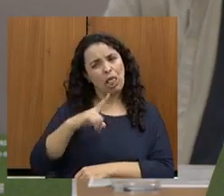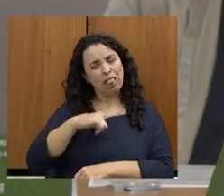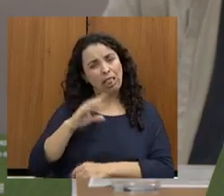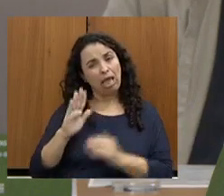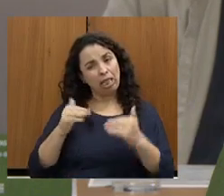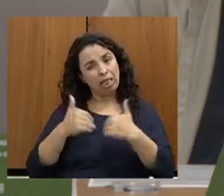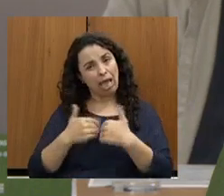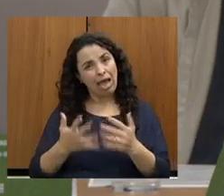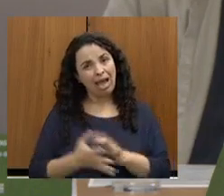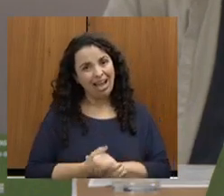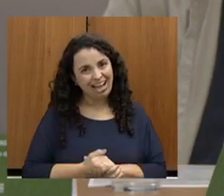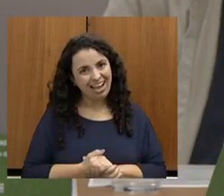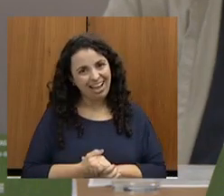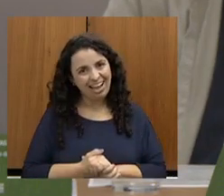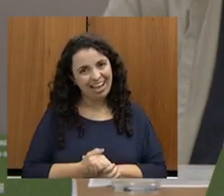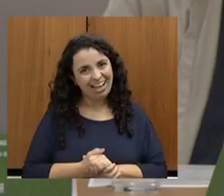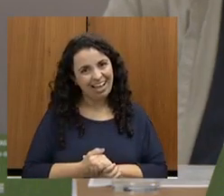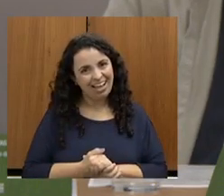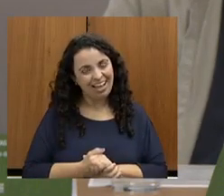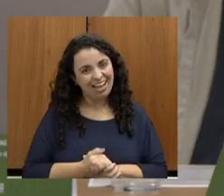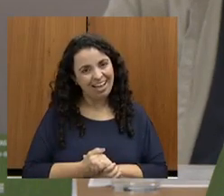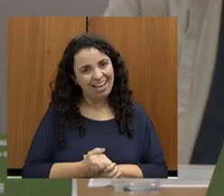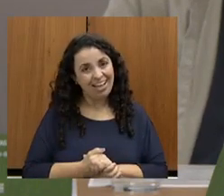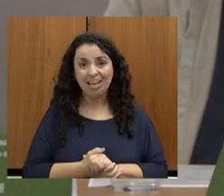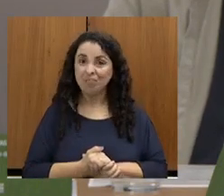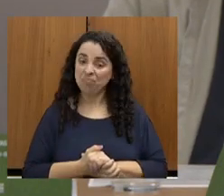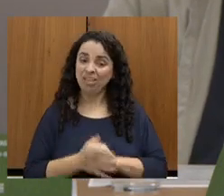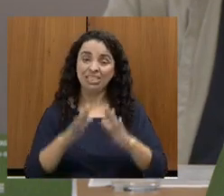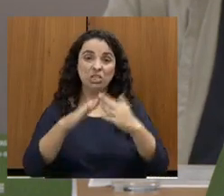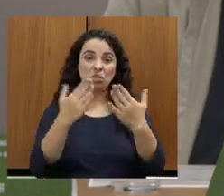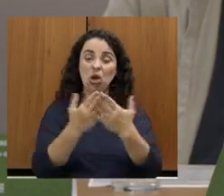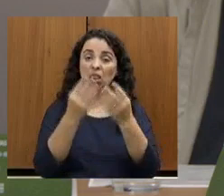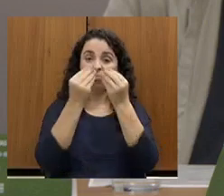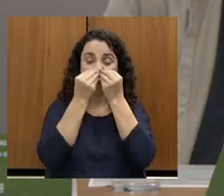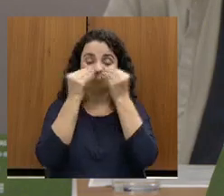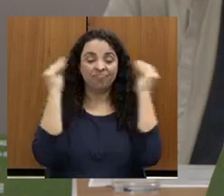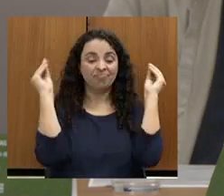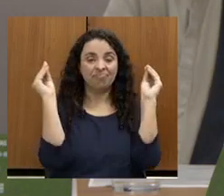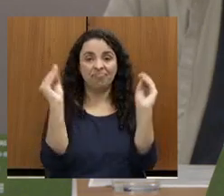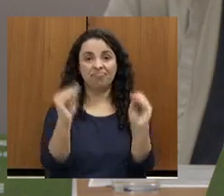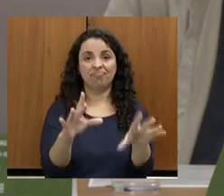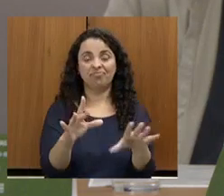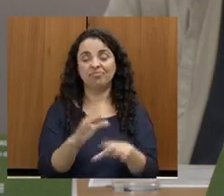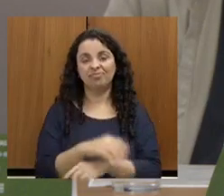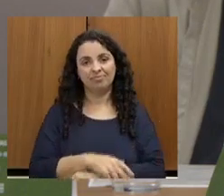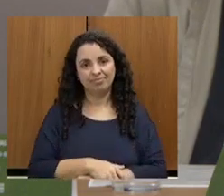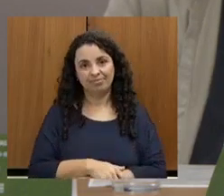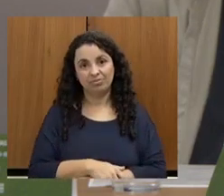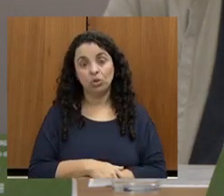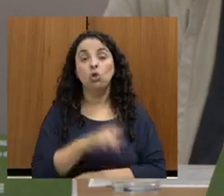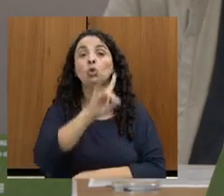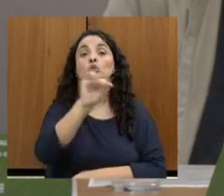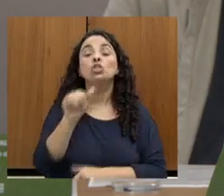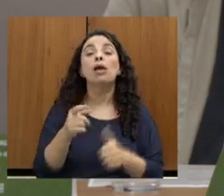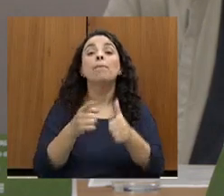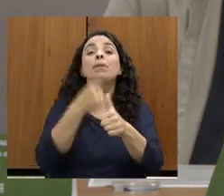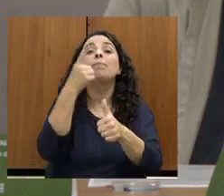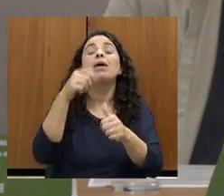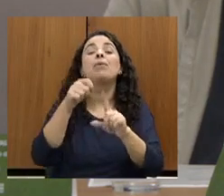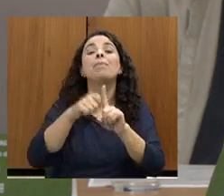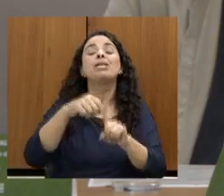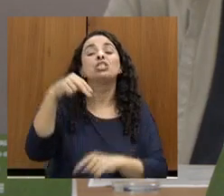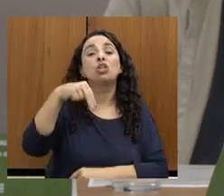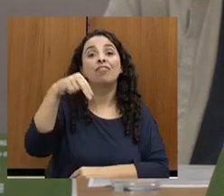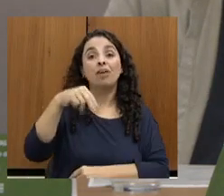foi ignorada. No dia 1º de novembro, ele foi agredido dentro da sala de aula